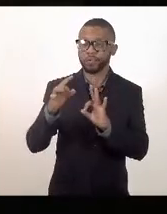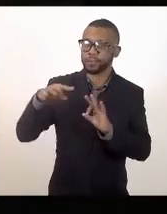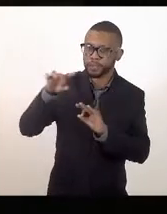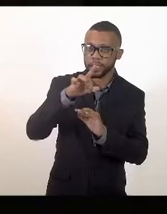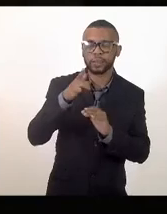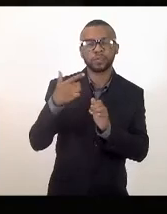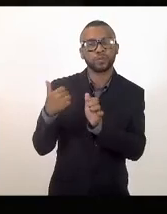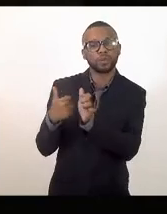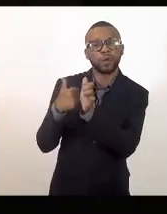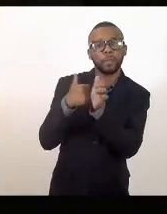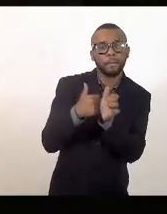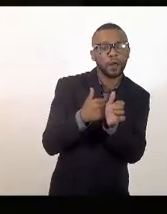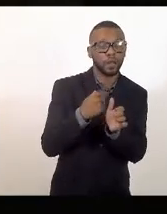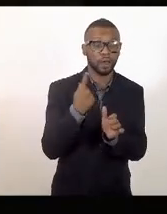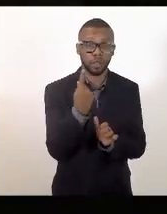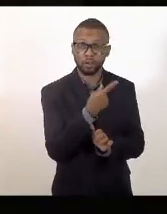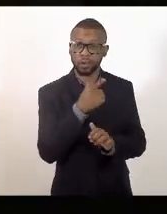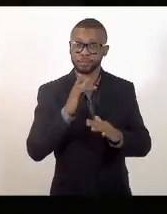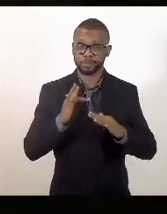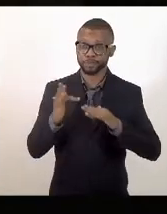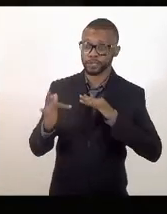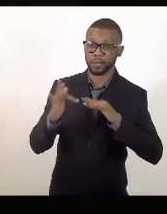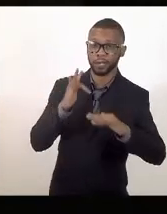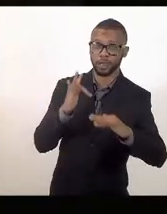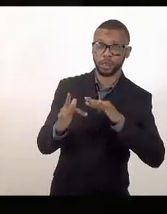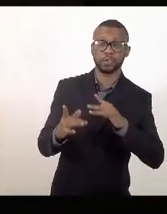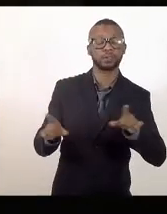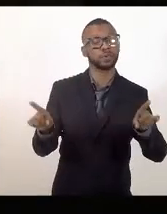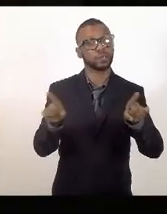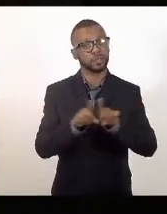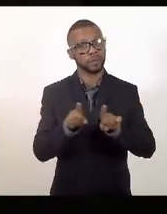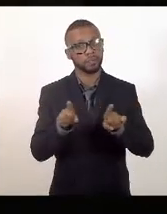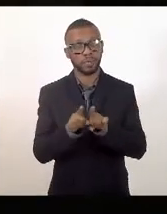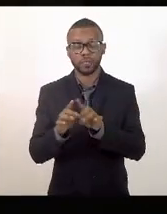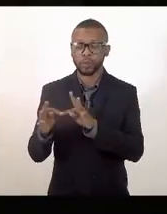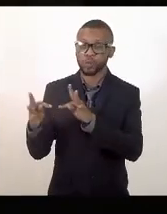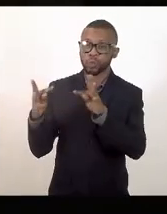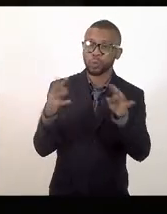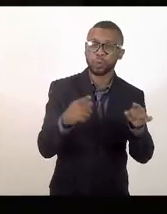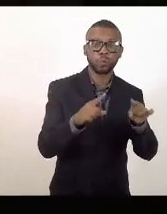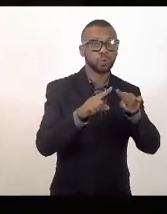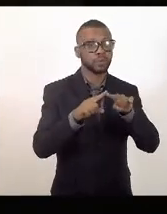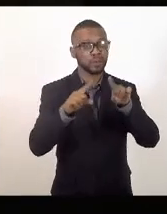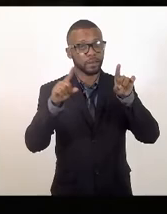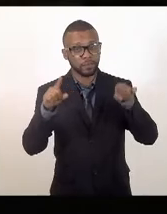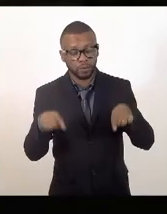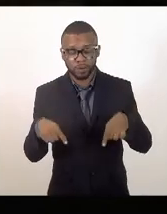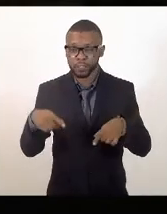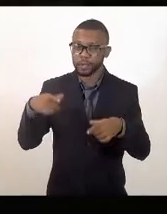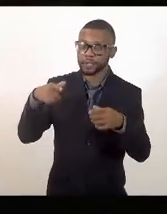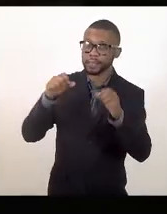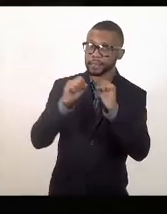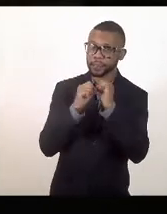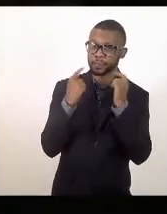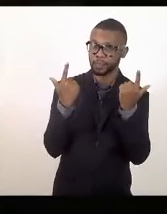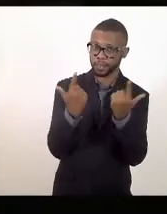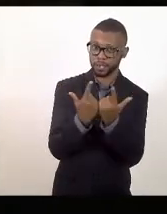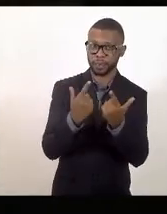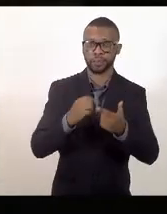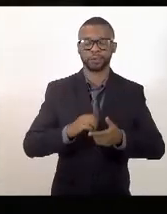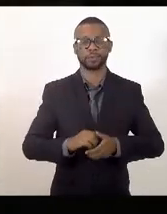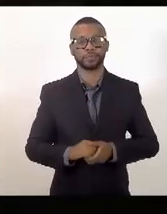sociais e também todos os servidores e servidoras desta casa.